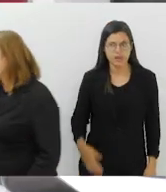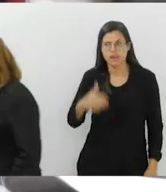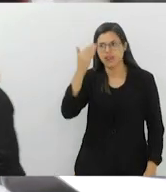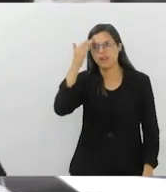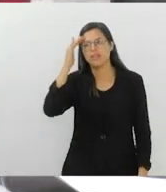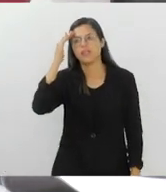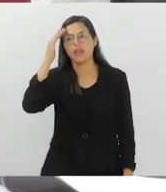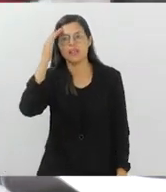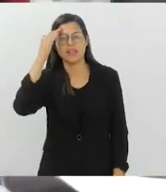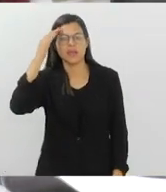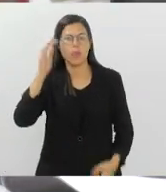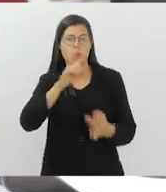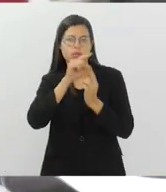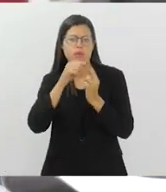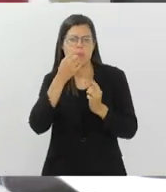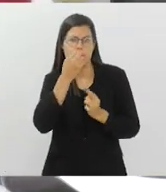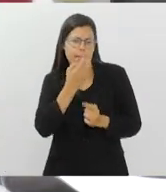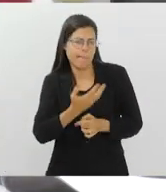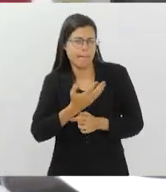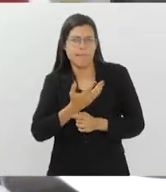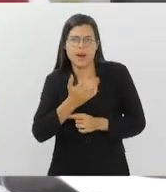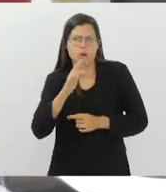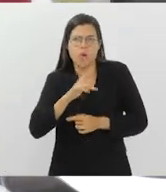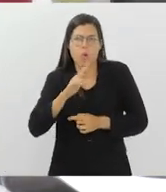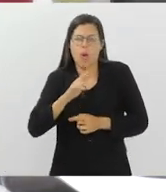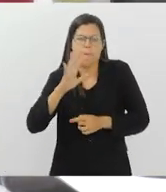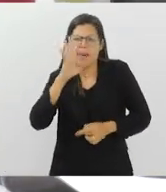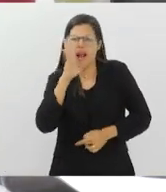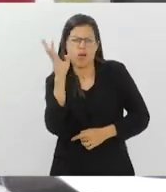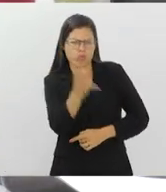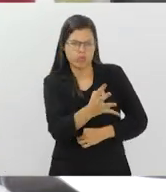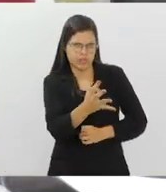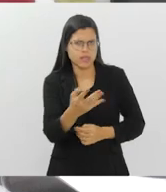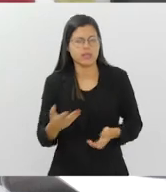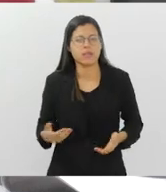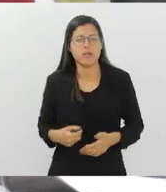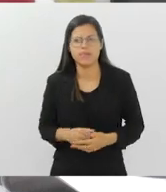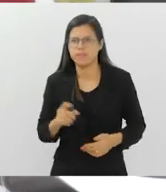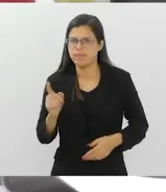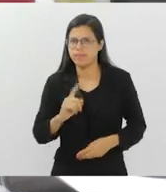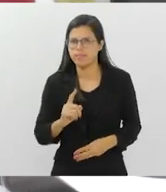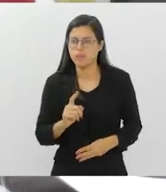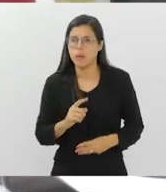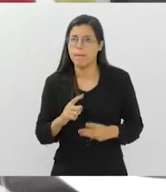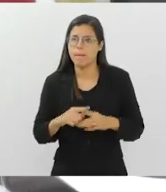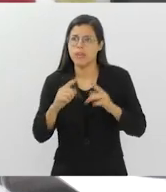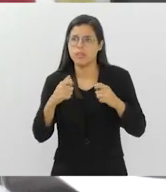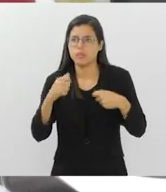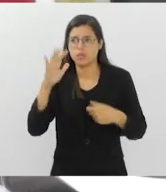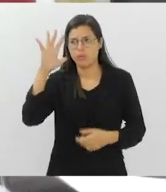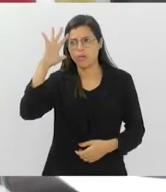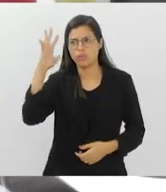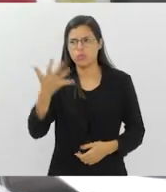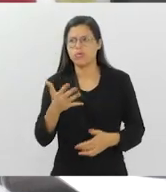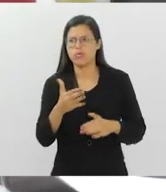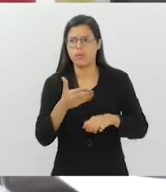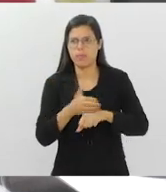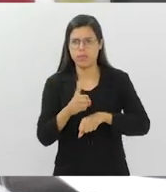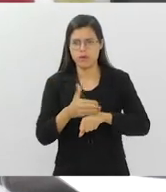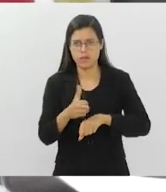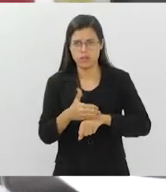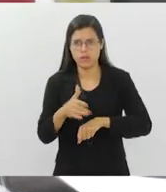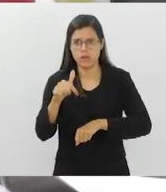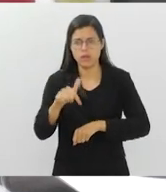não para achincalhar ou apontar dedos. Não. Mas a gente precisa de uma solução prática. Aqui